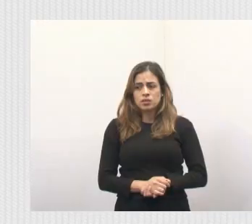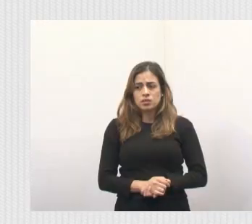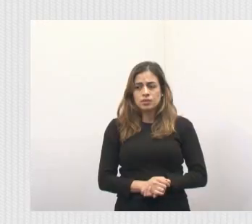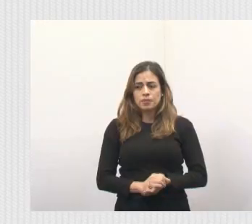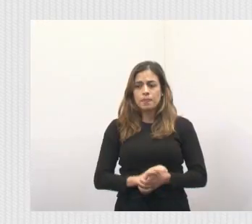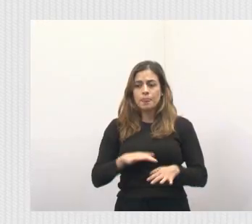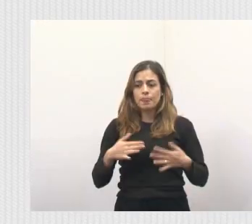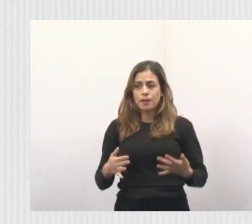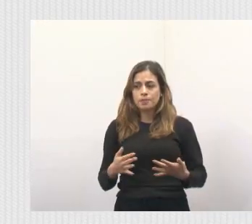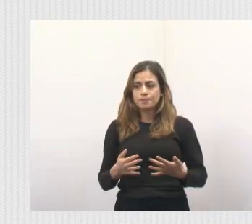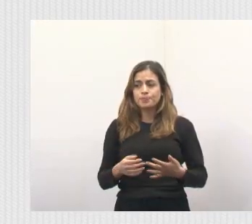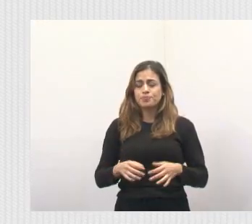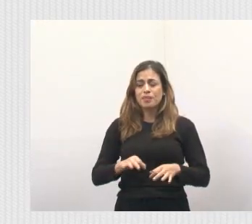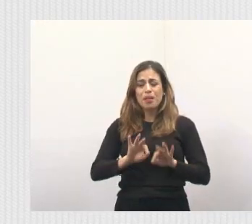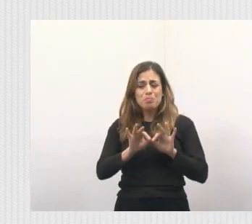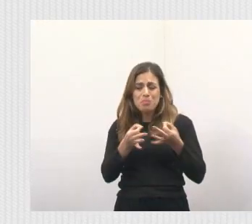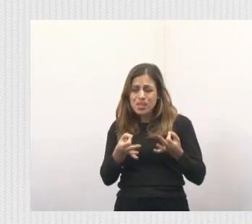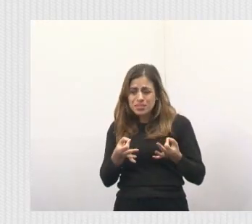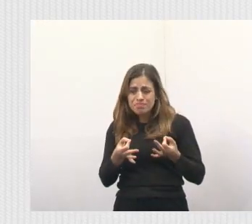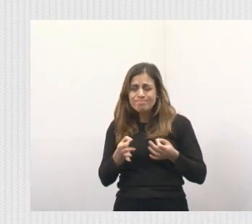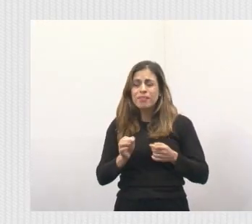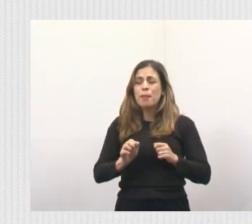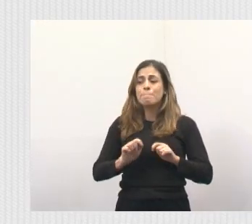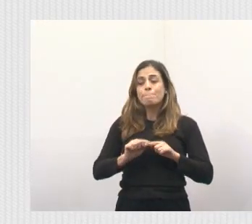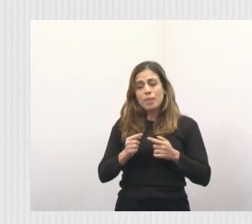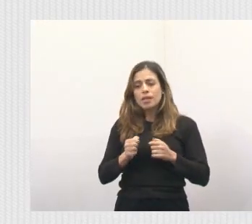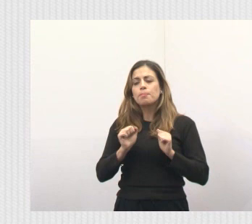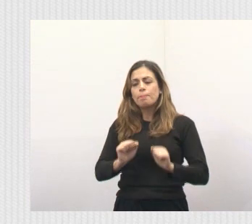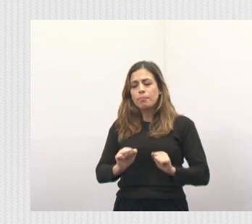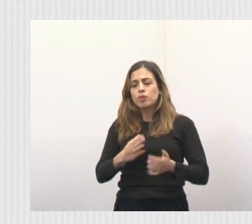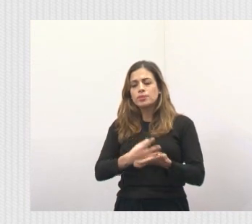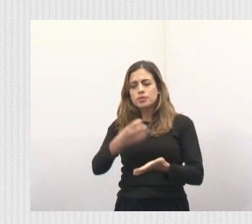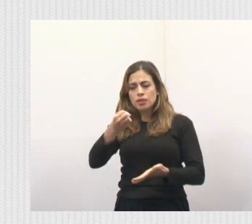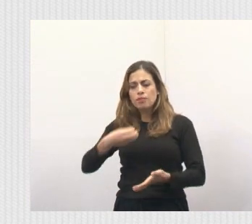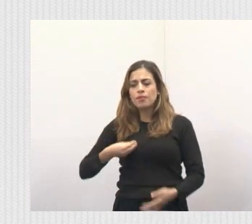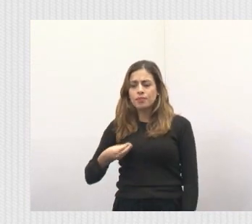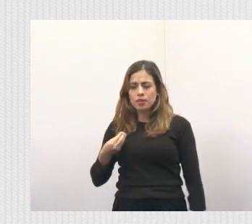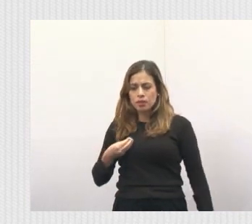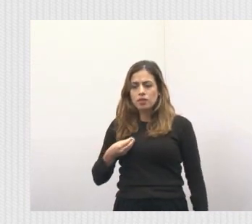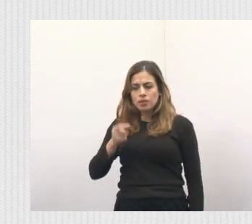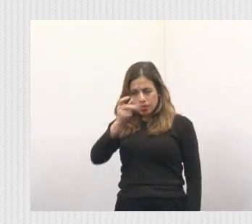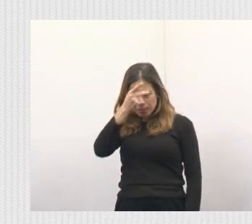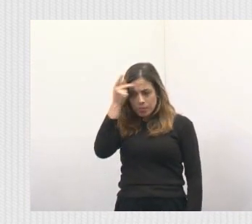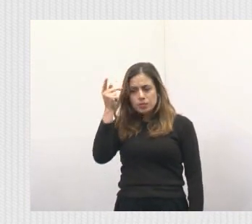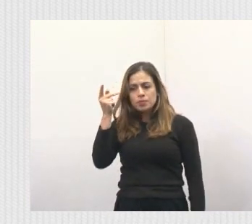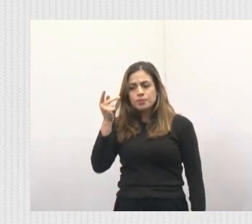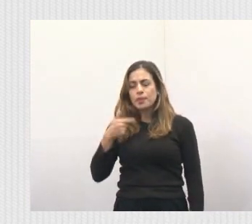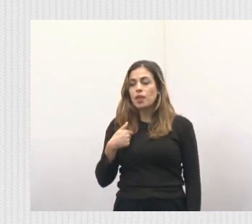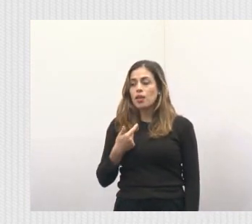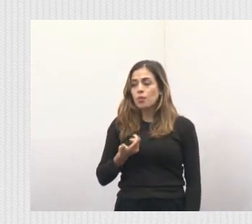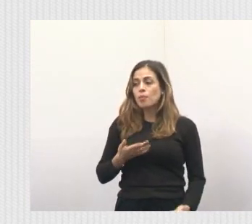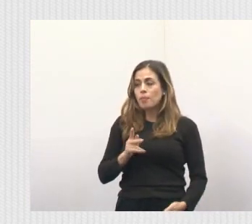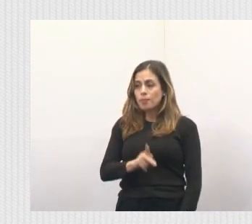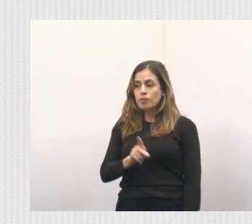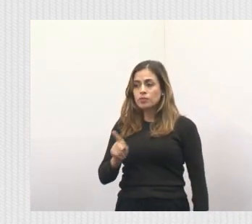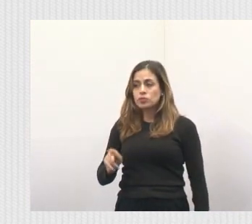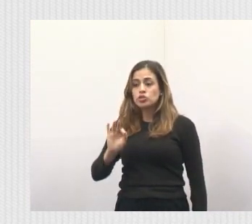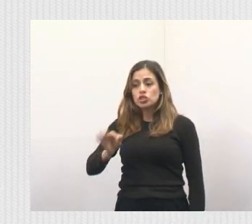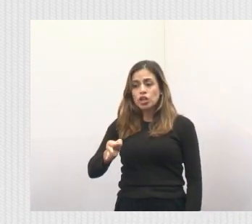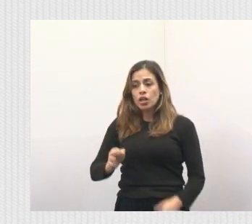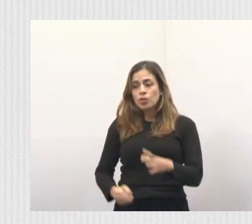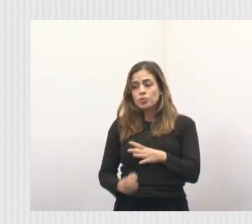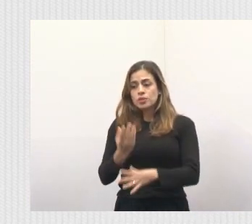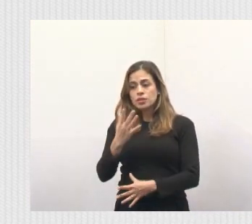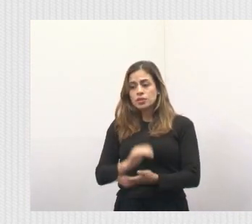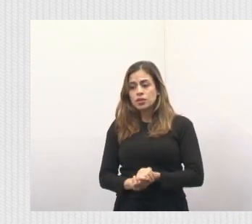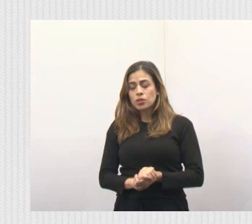Um procedimento simples que pode salvar a vida das pessoas. Eu já tive essa... Eu, enquanto professor, já aconteceu comigo quando eu